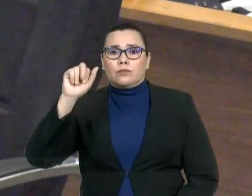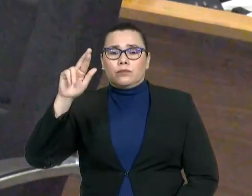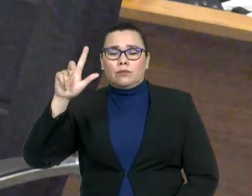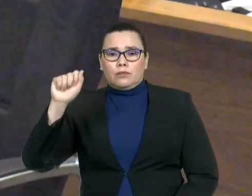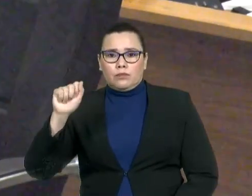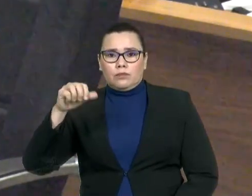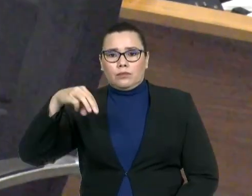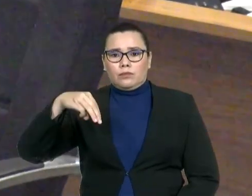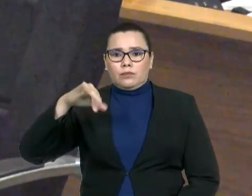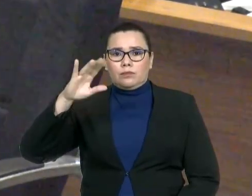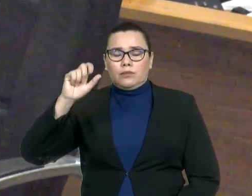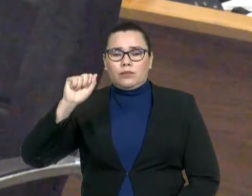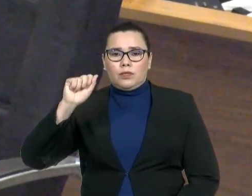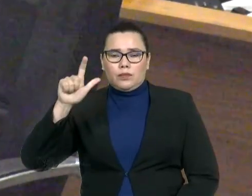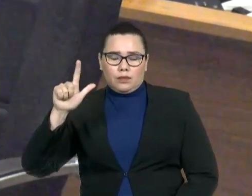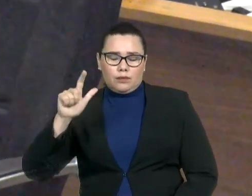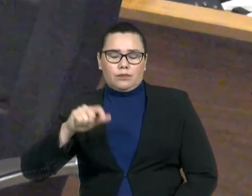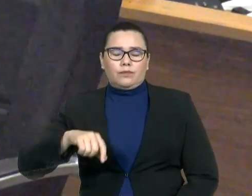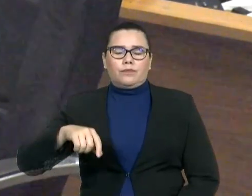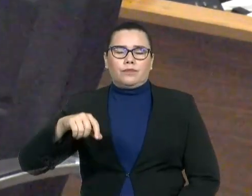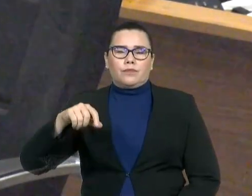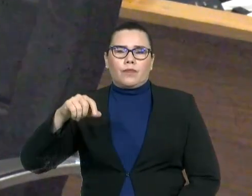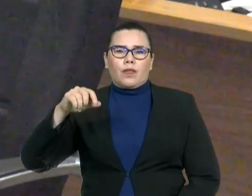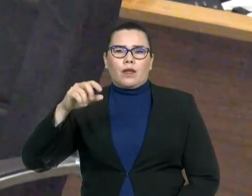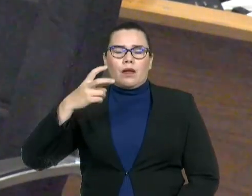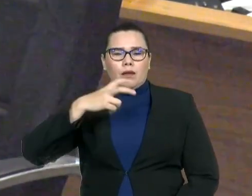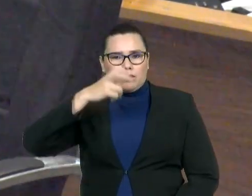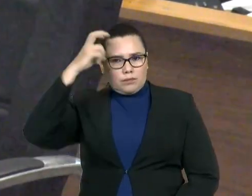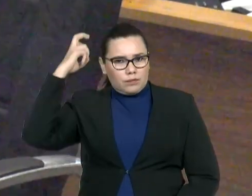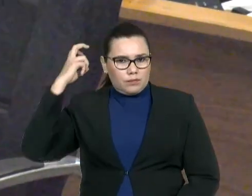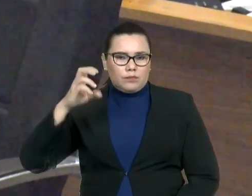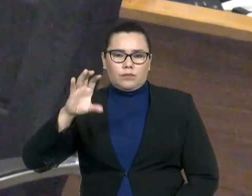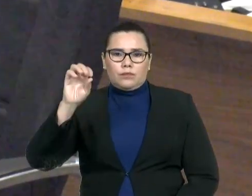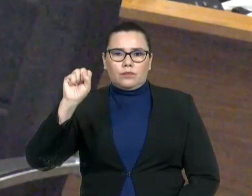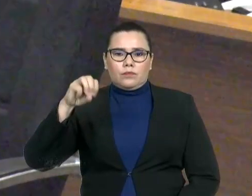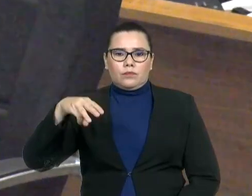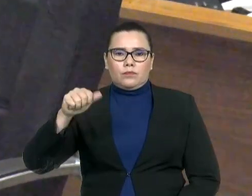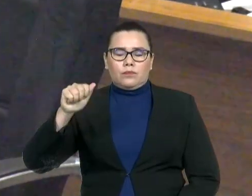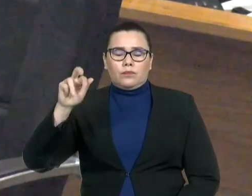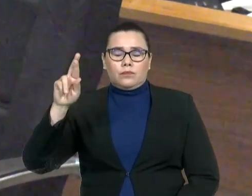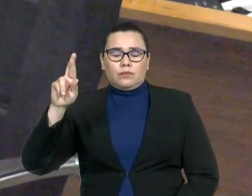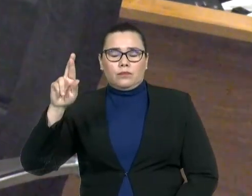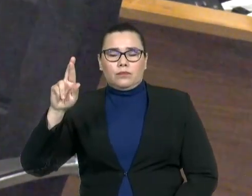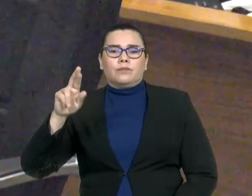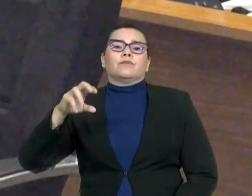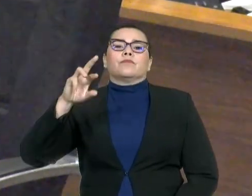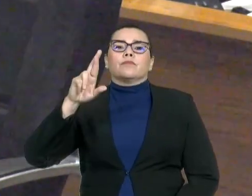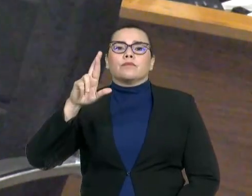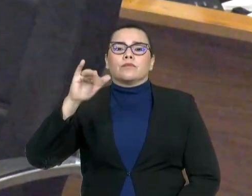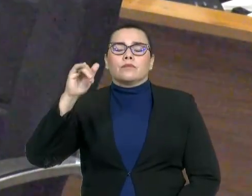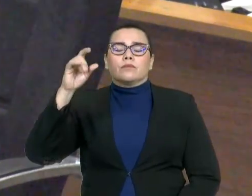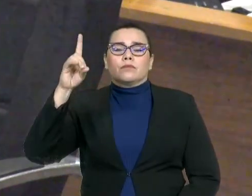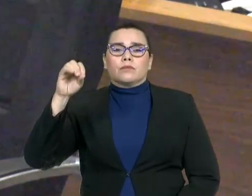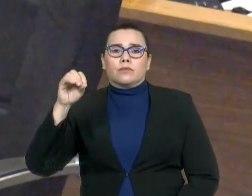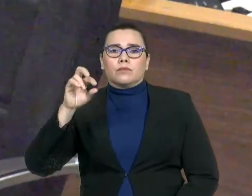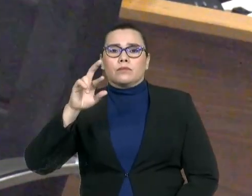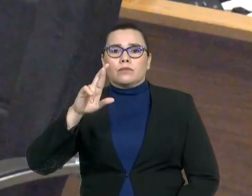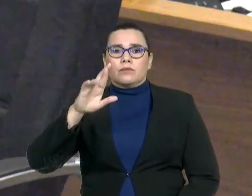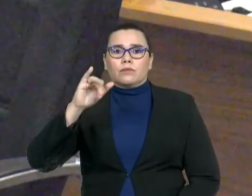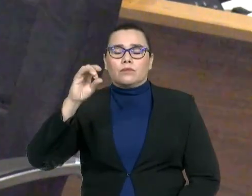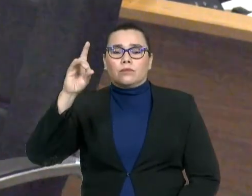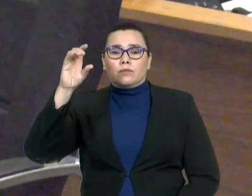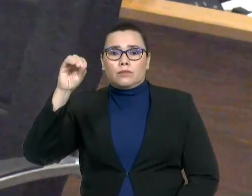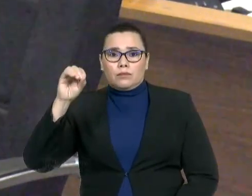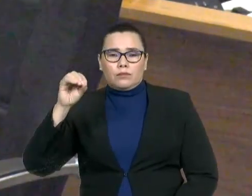Neto Evangelista, Osmar Filho, Pará Figueiredo, Rafael, Ricardo Arruda, Ricardo Rios, Rildo Amaral, Roberto Costa,